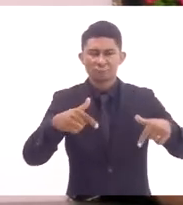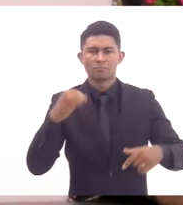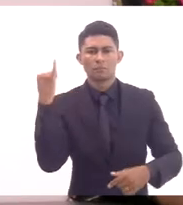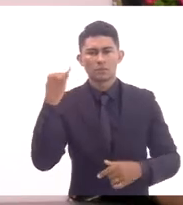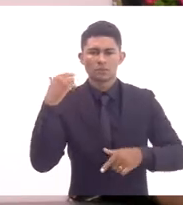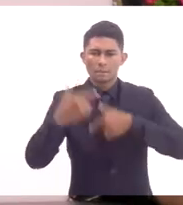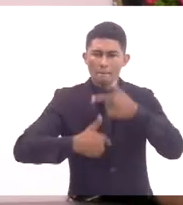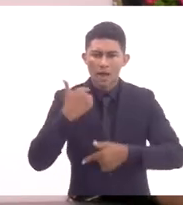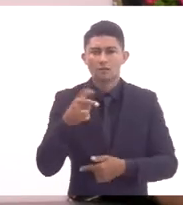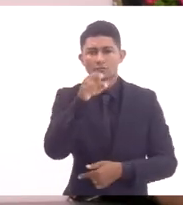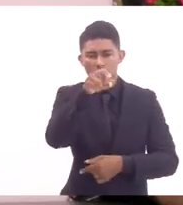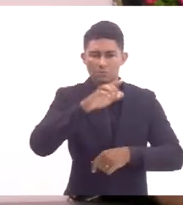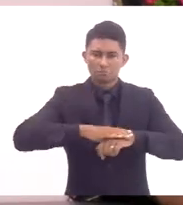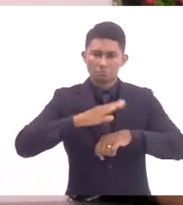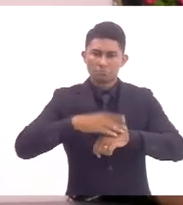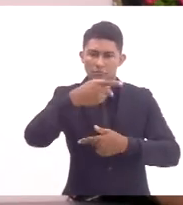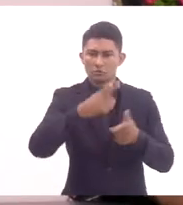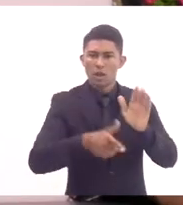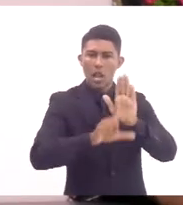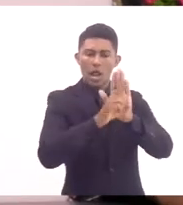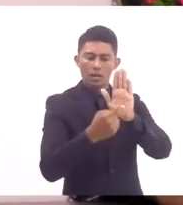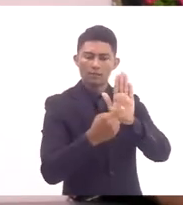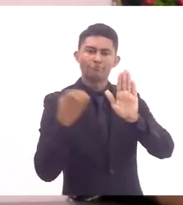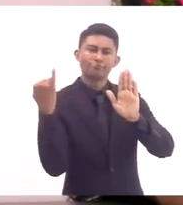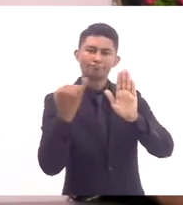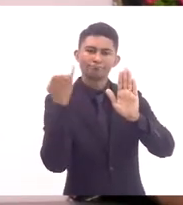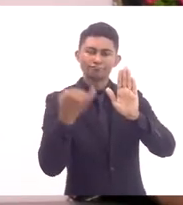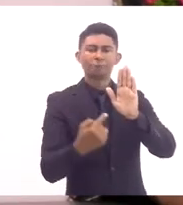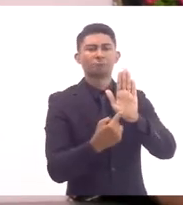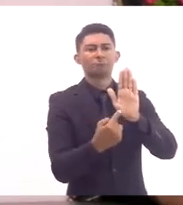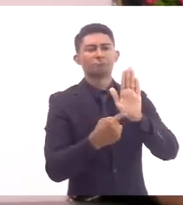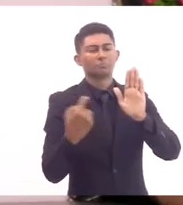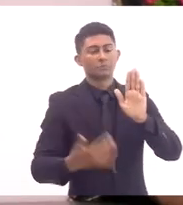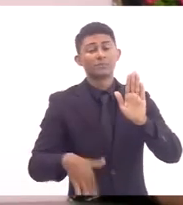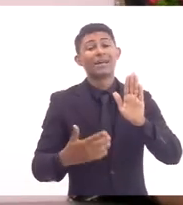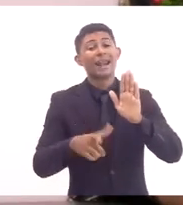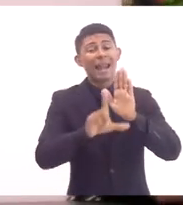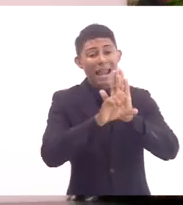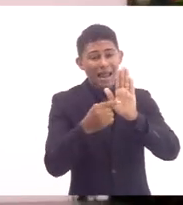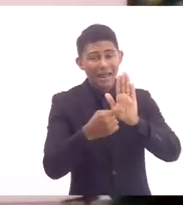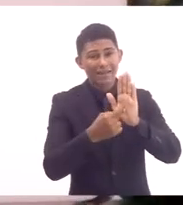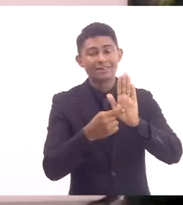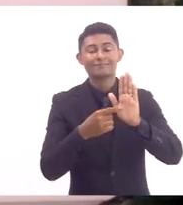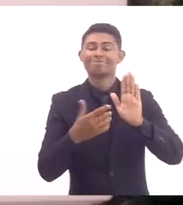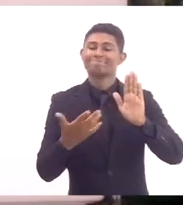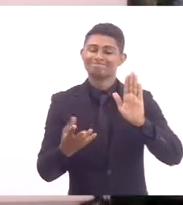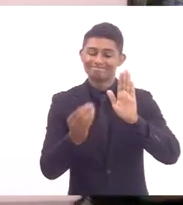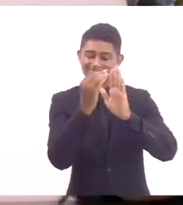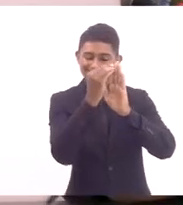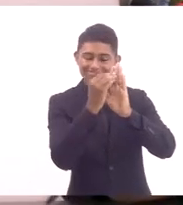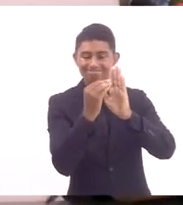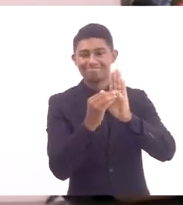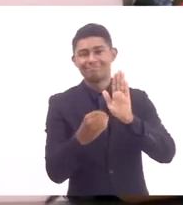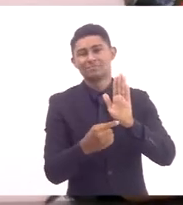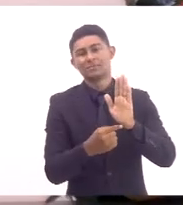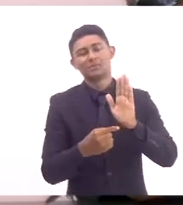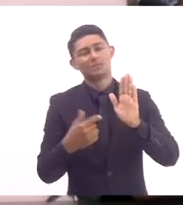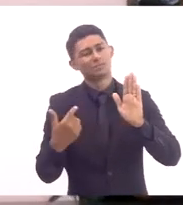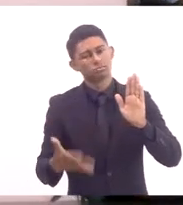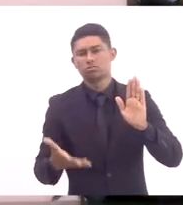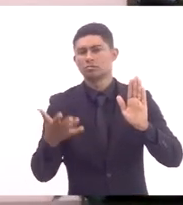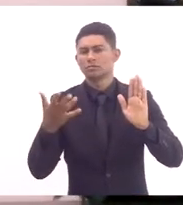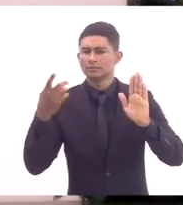aprovando leis importantes e principalmente leis que infelizmente a gente precisa falar o óbvio né da